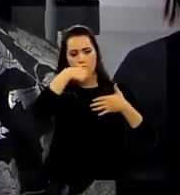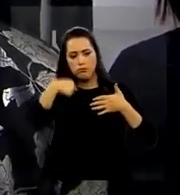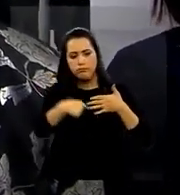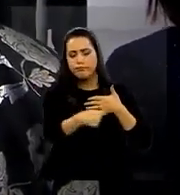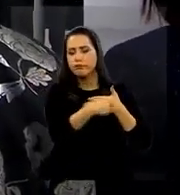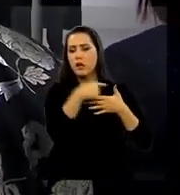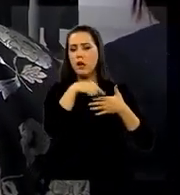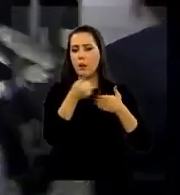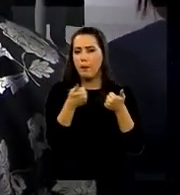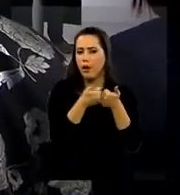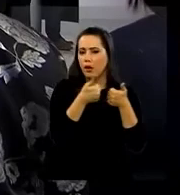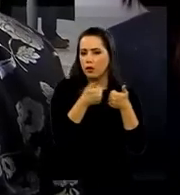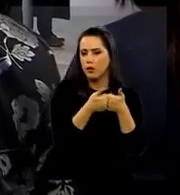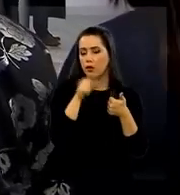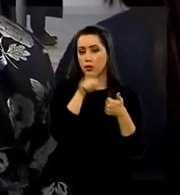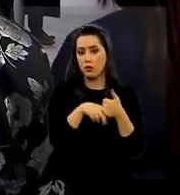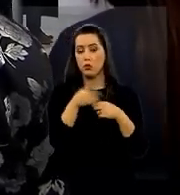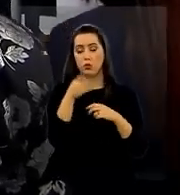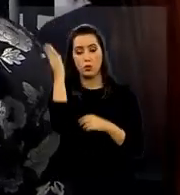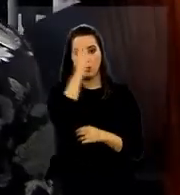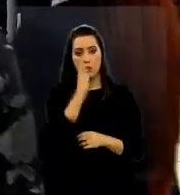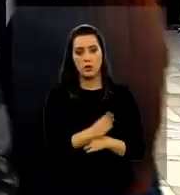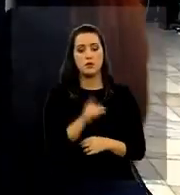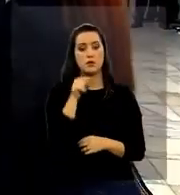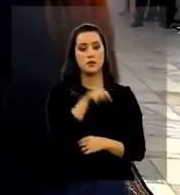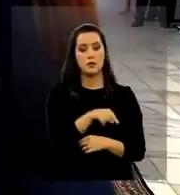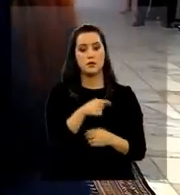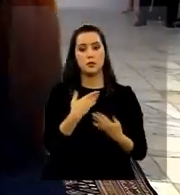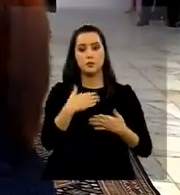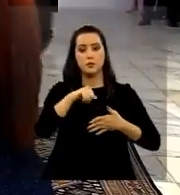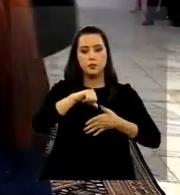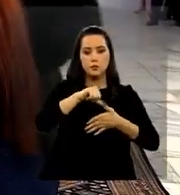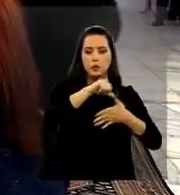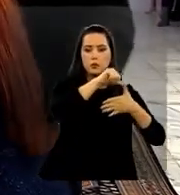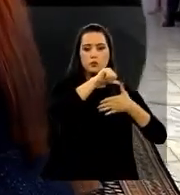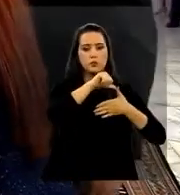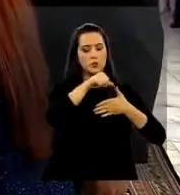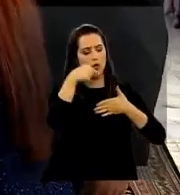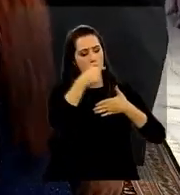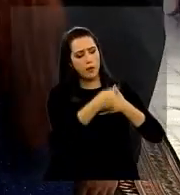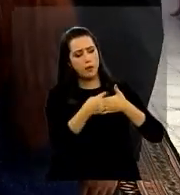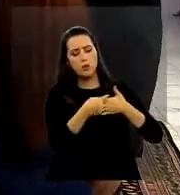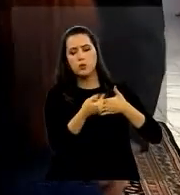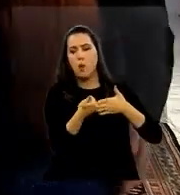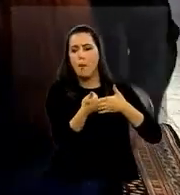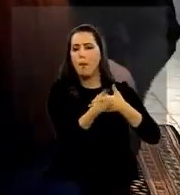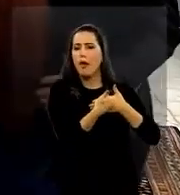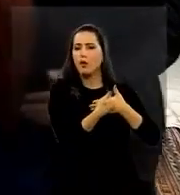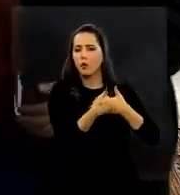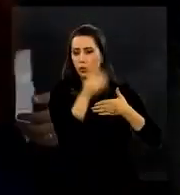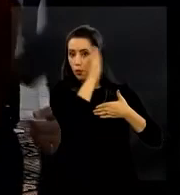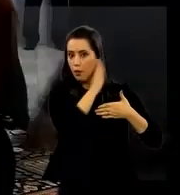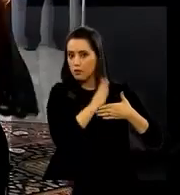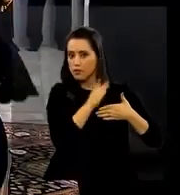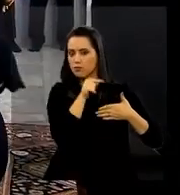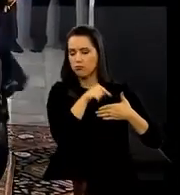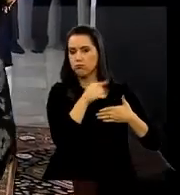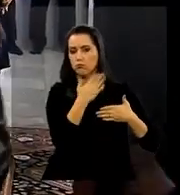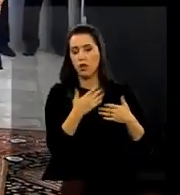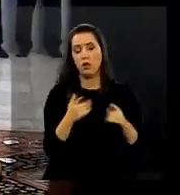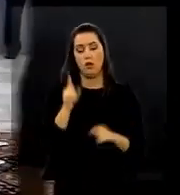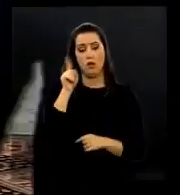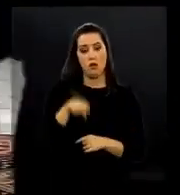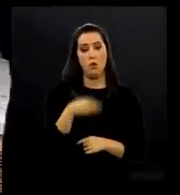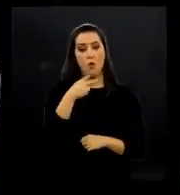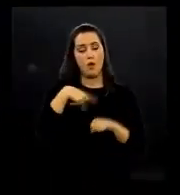faz fronteira com o Brasil aqui na América do Sul. O Suriname é um